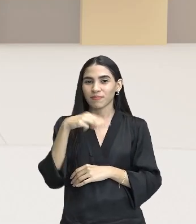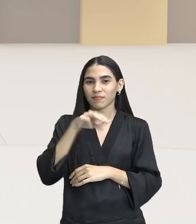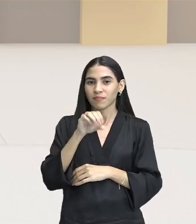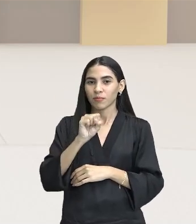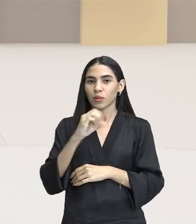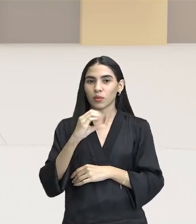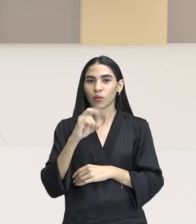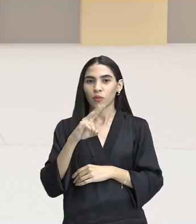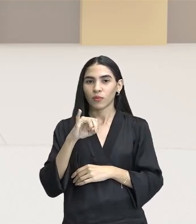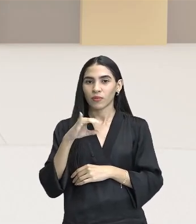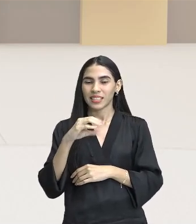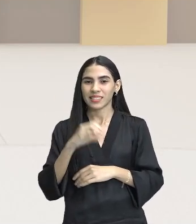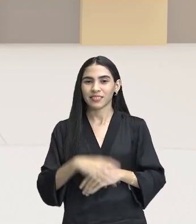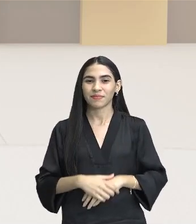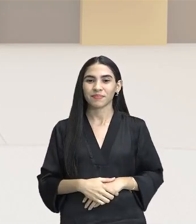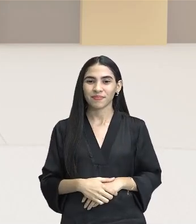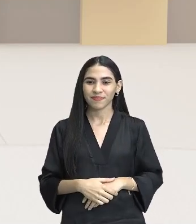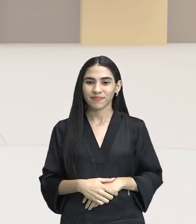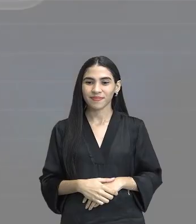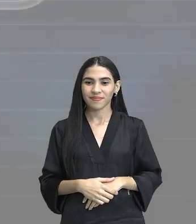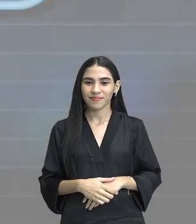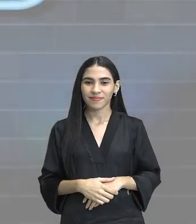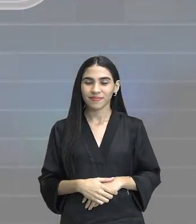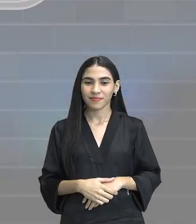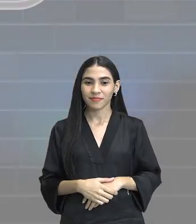nosso Glade Show.